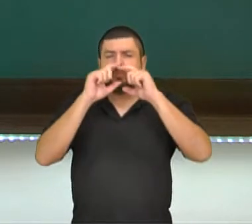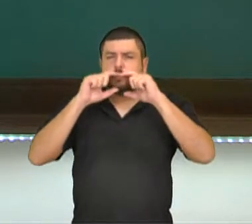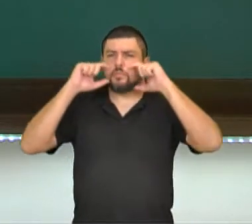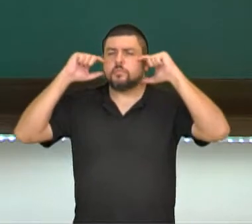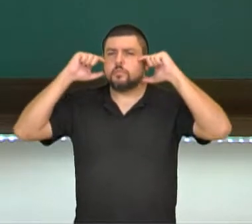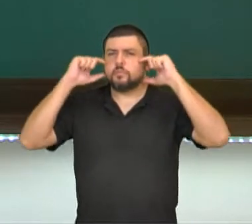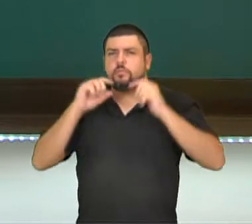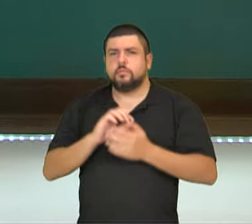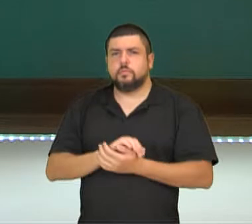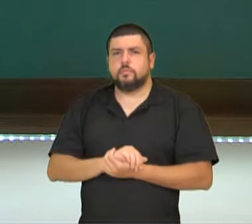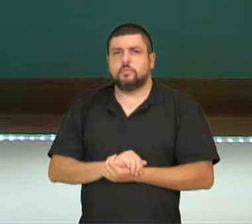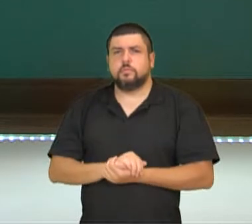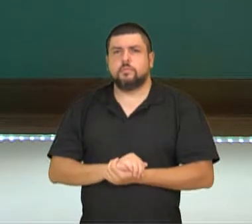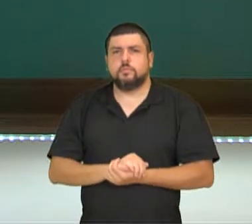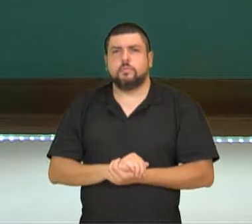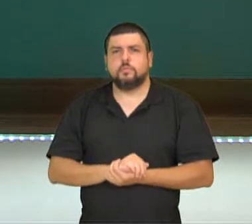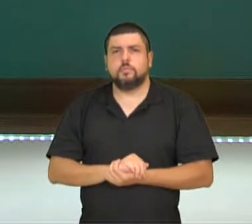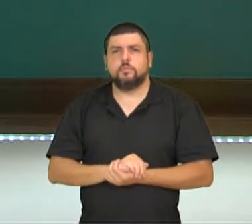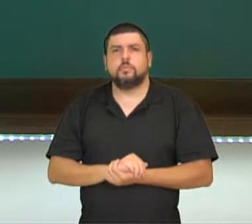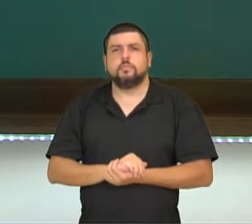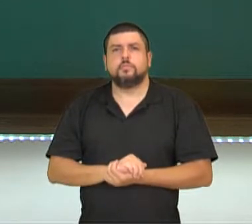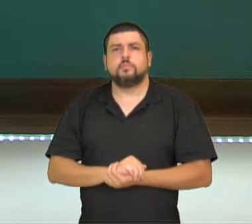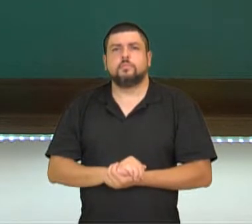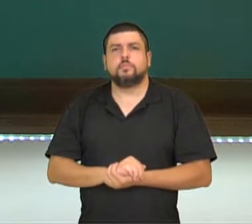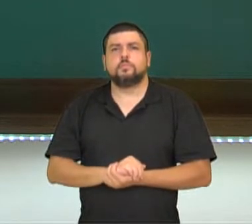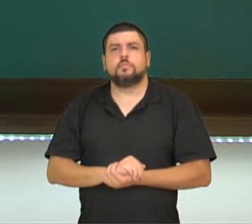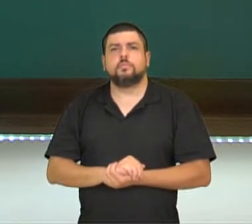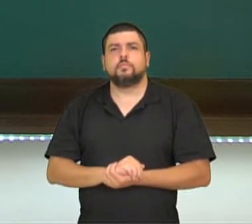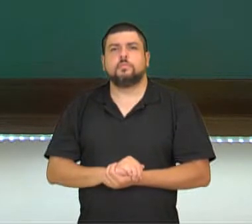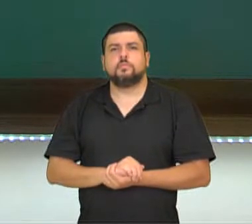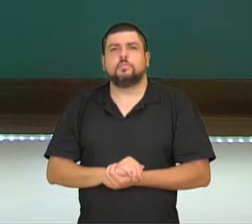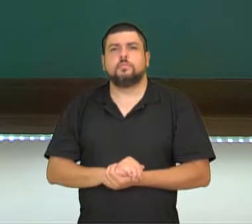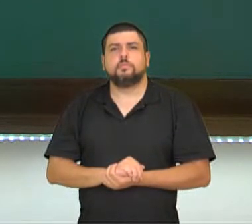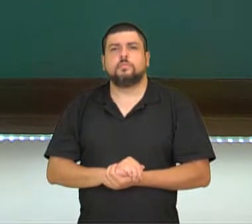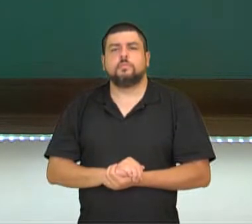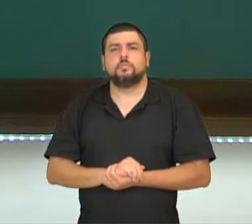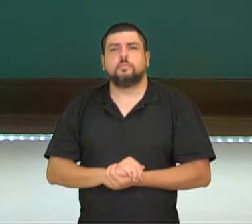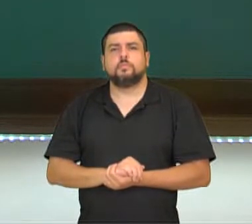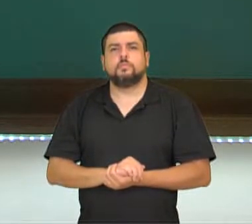temos que usar. Mas importante. Aqui.